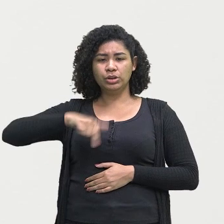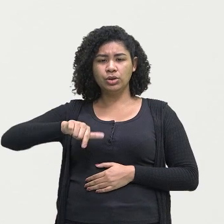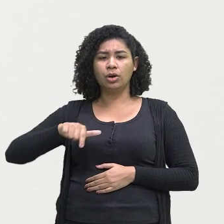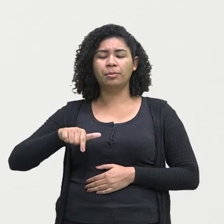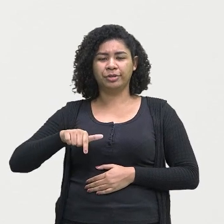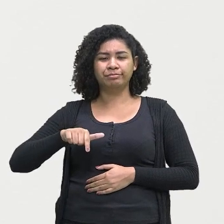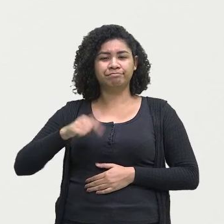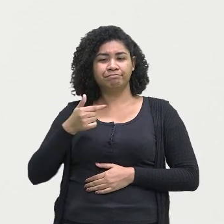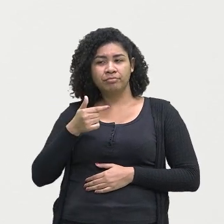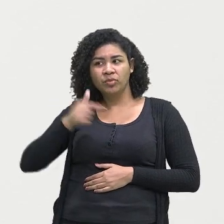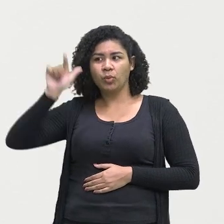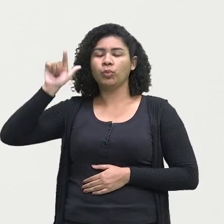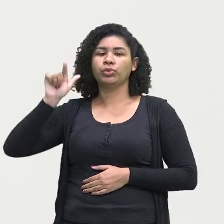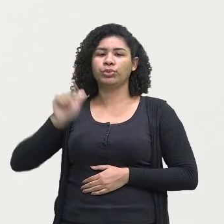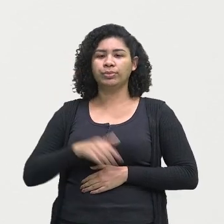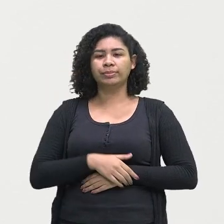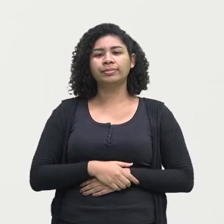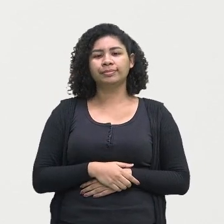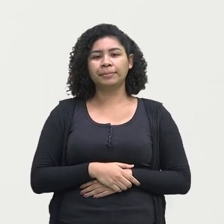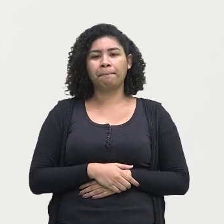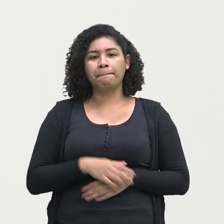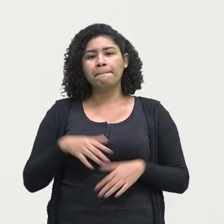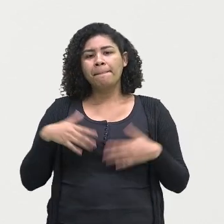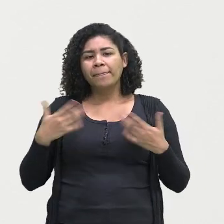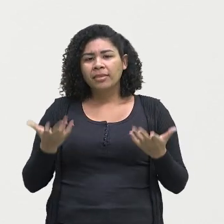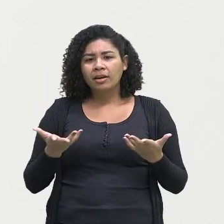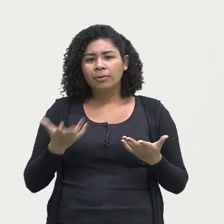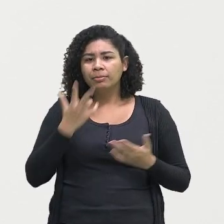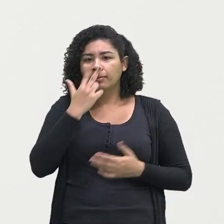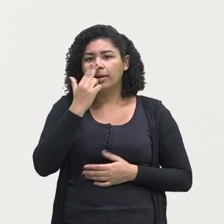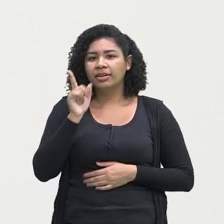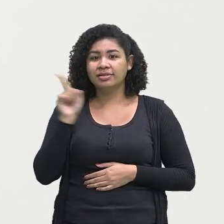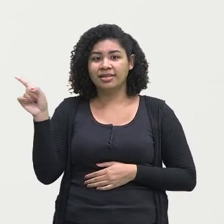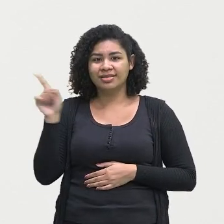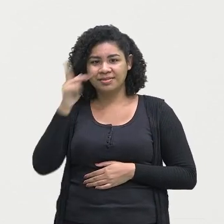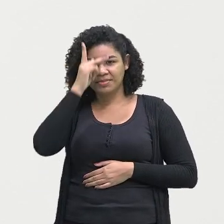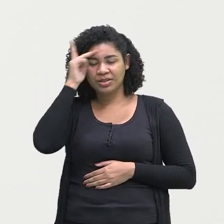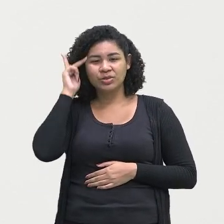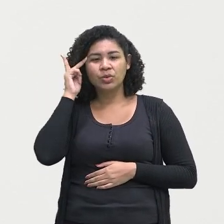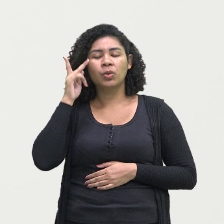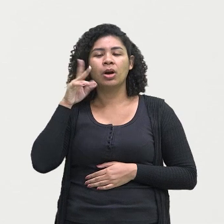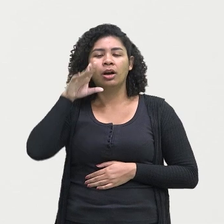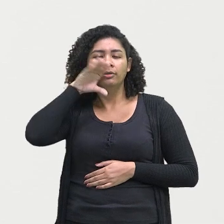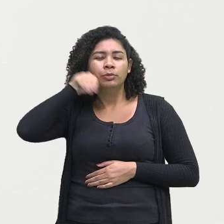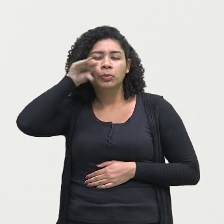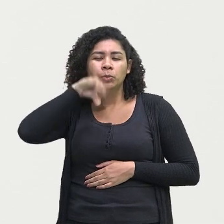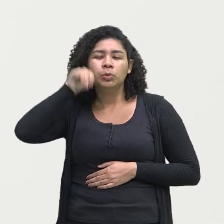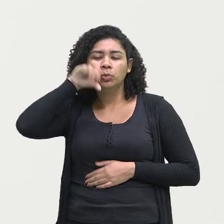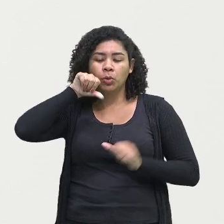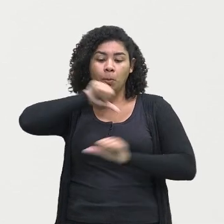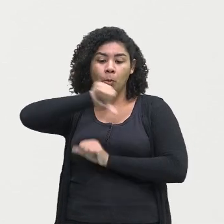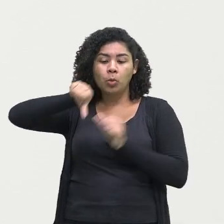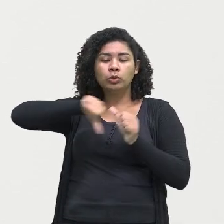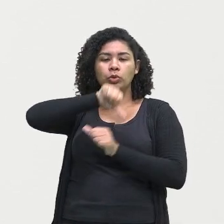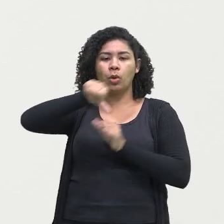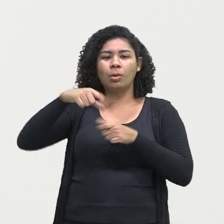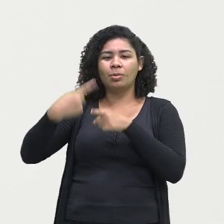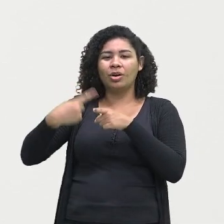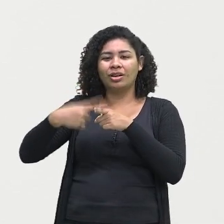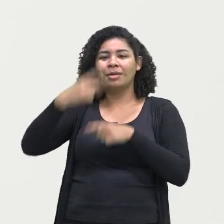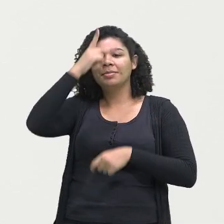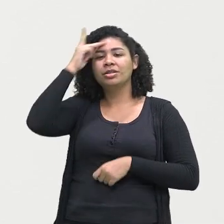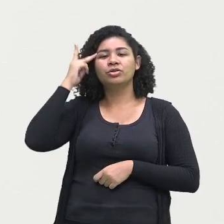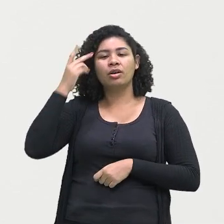inglês. Então, nesse caso aqui, a pessoa não mudou de sotaque porque ela foi ali